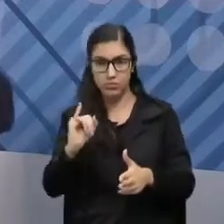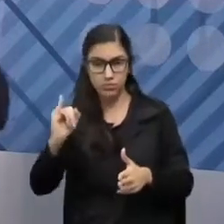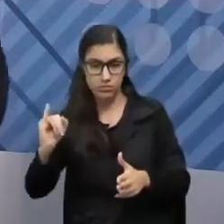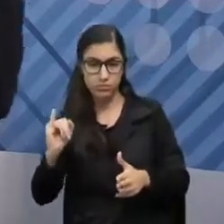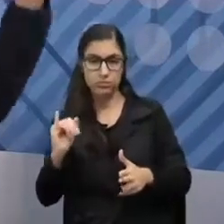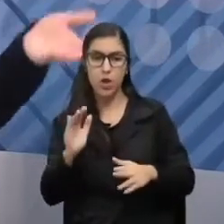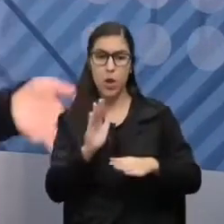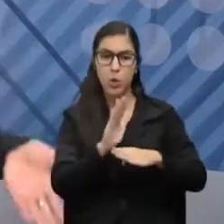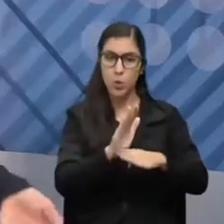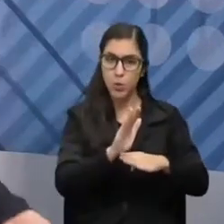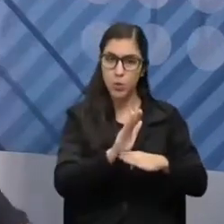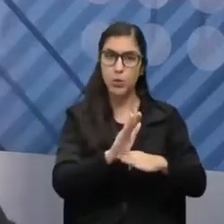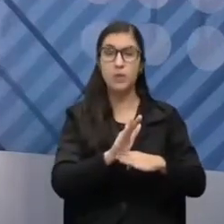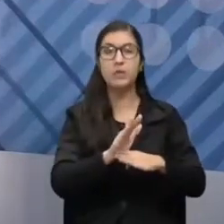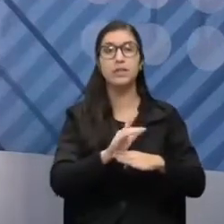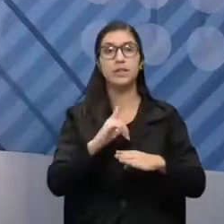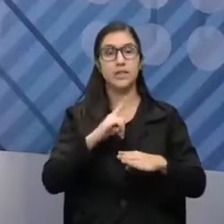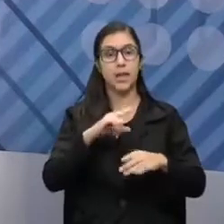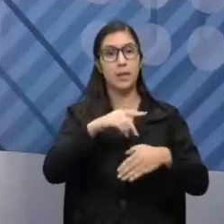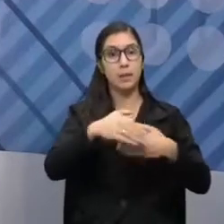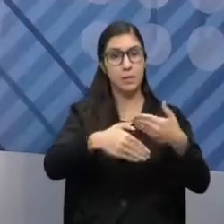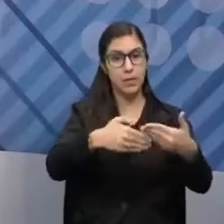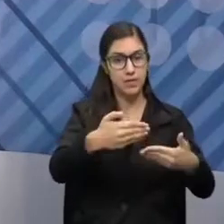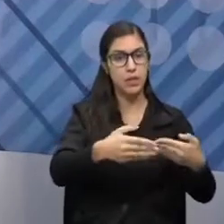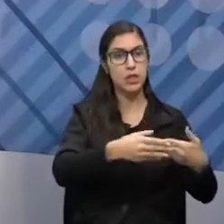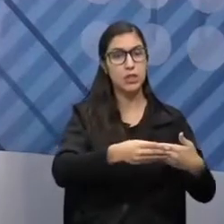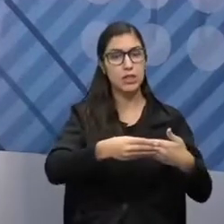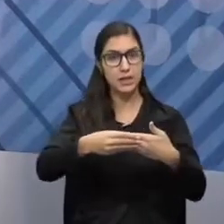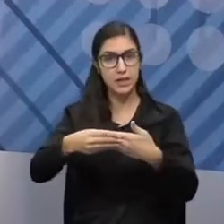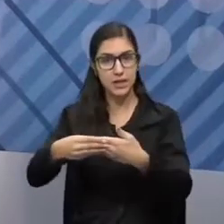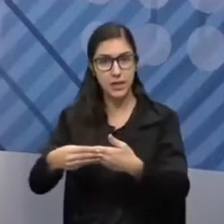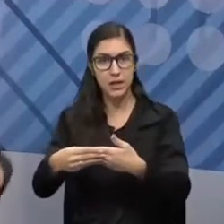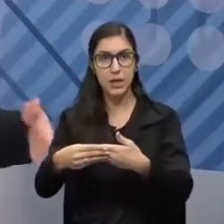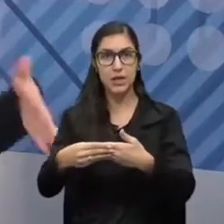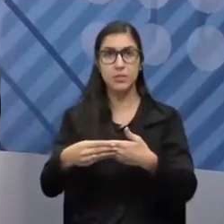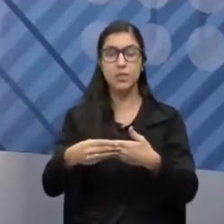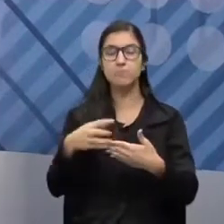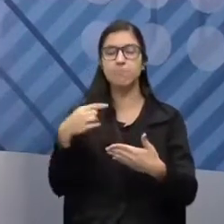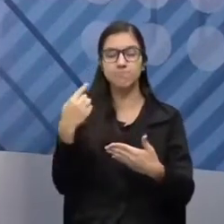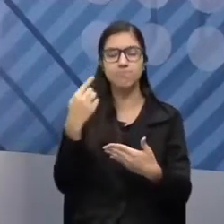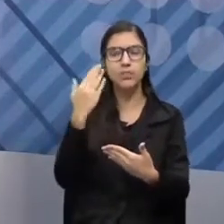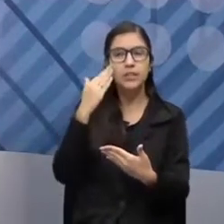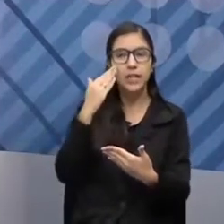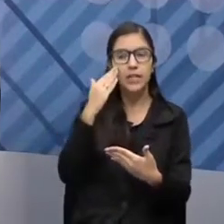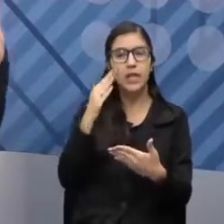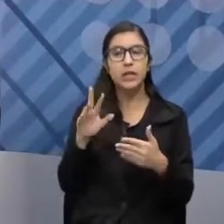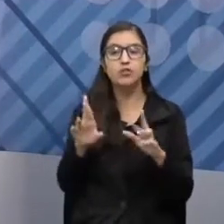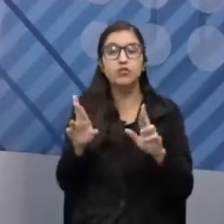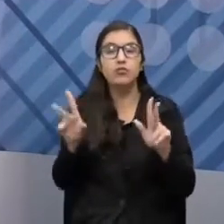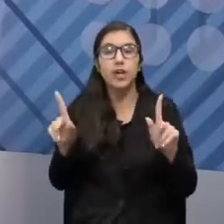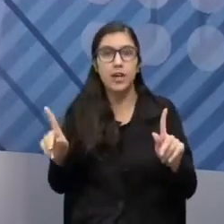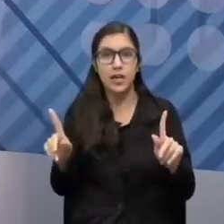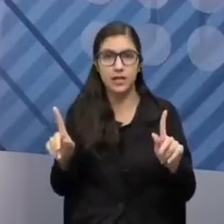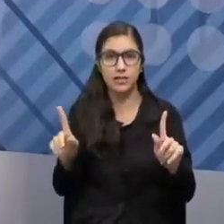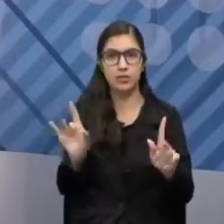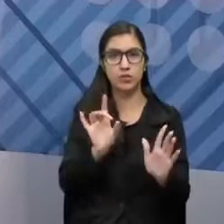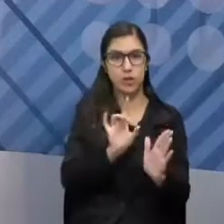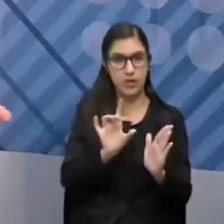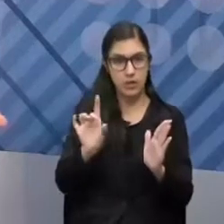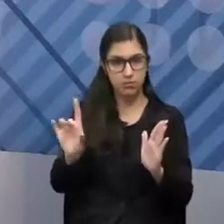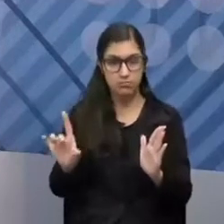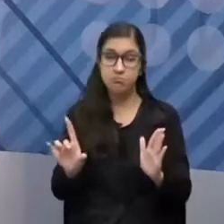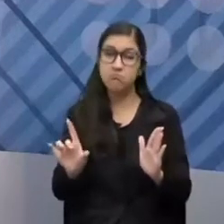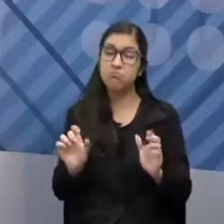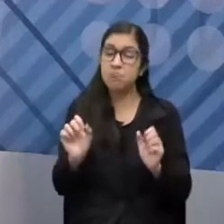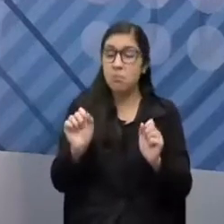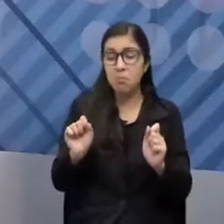e, posteriormente, um guia-intérprete, que nós vamos entender bem essa diferença desses profissionais. E que pode